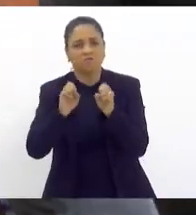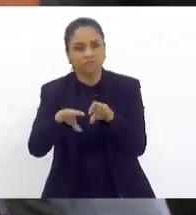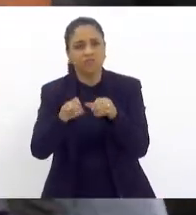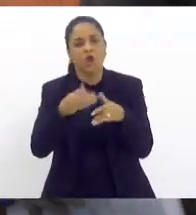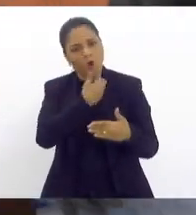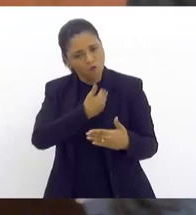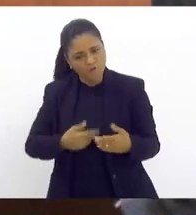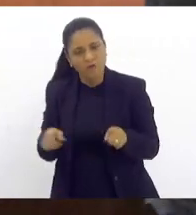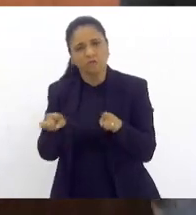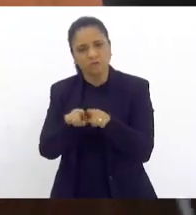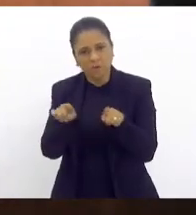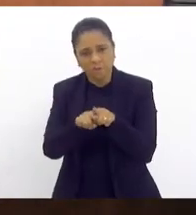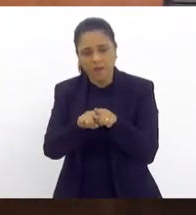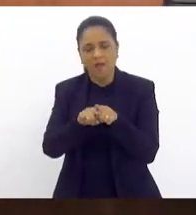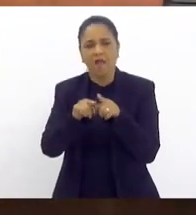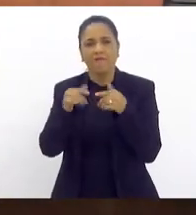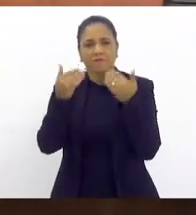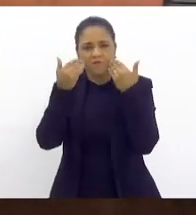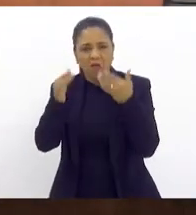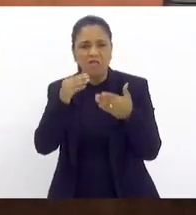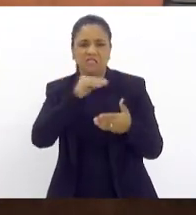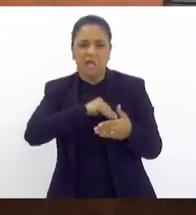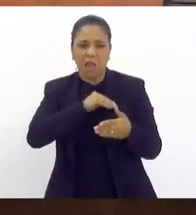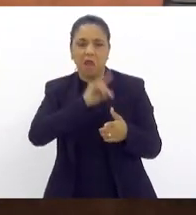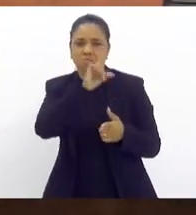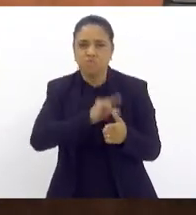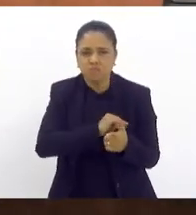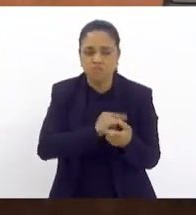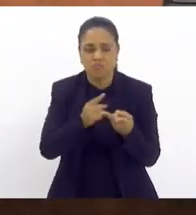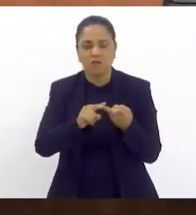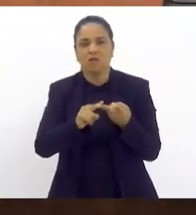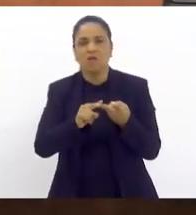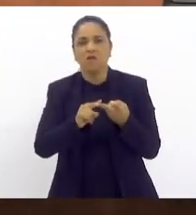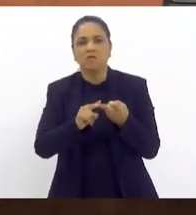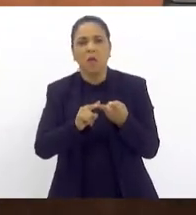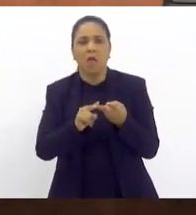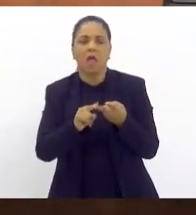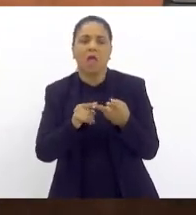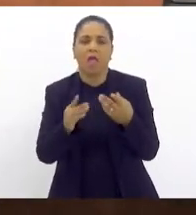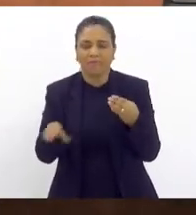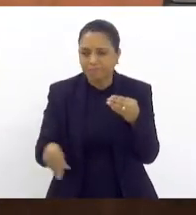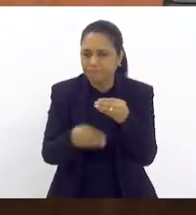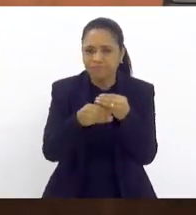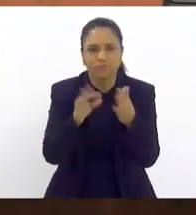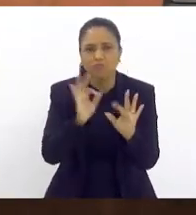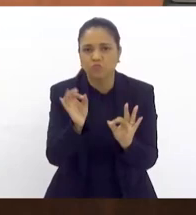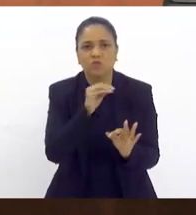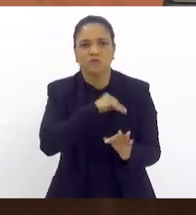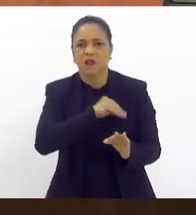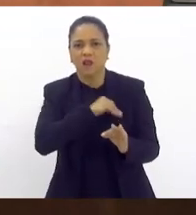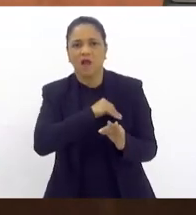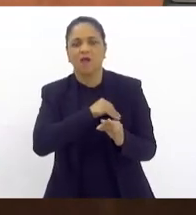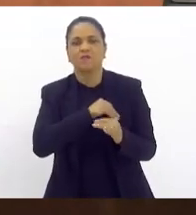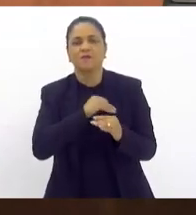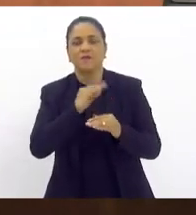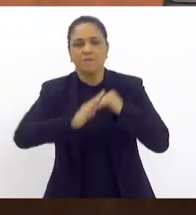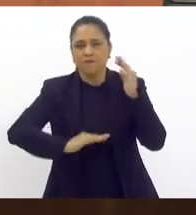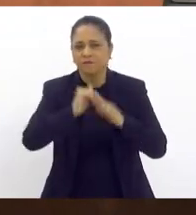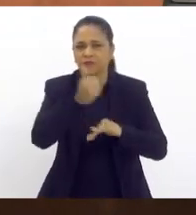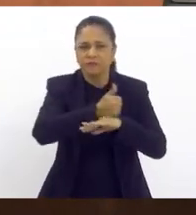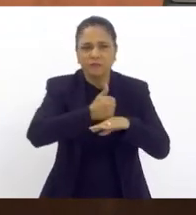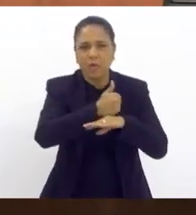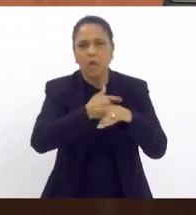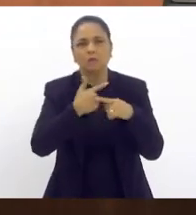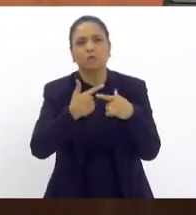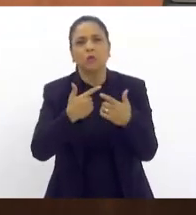governos porque são salários defasados são recomposições salariais não cumpridas são carreiras ignoradas são tempos e tempos